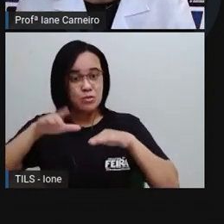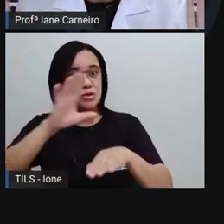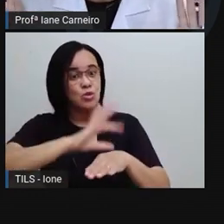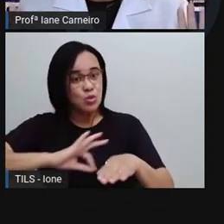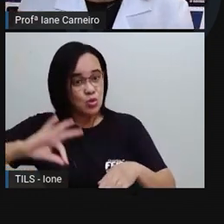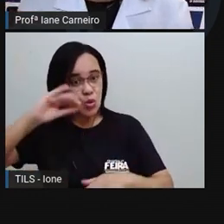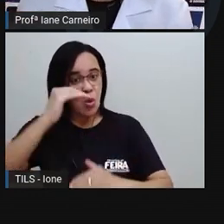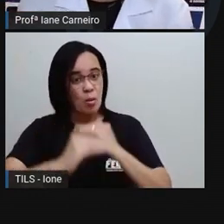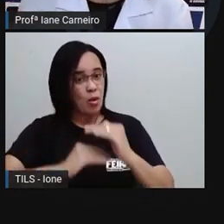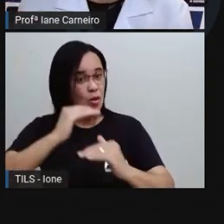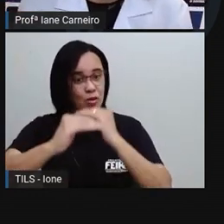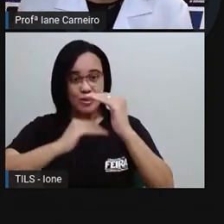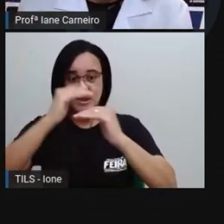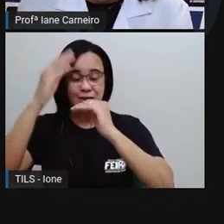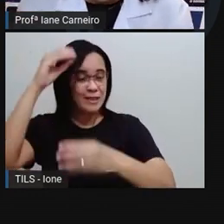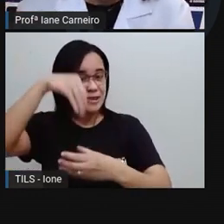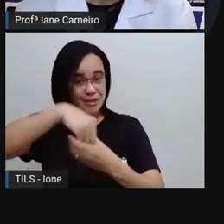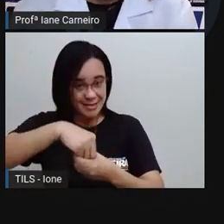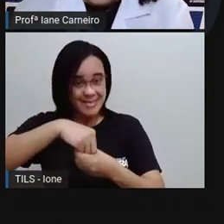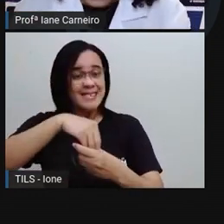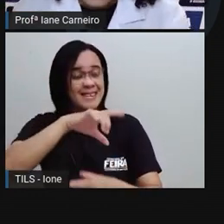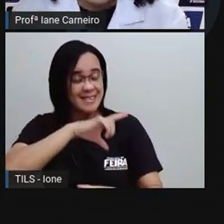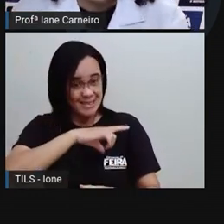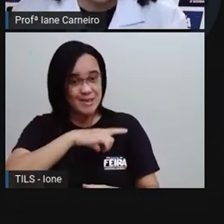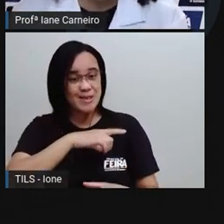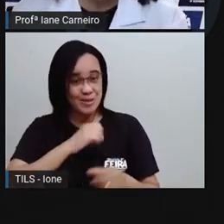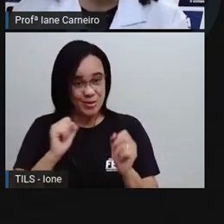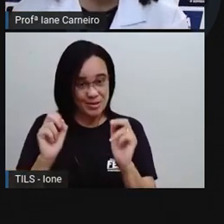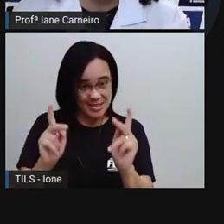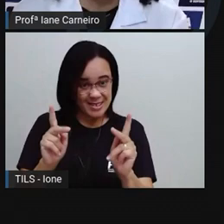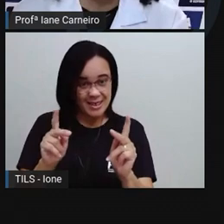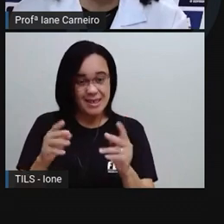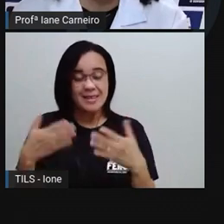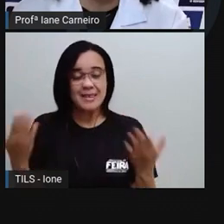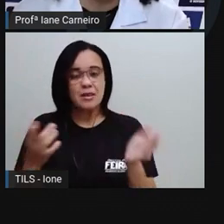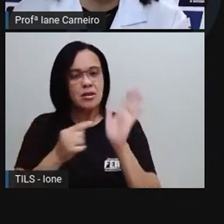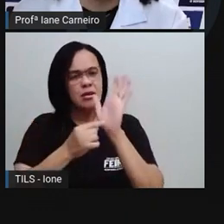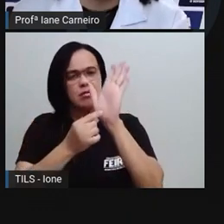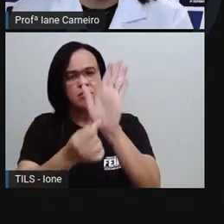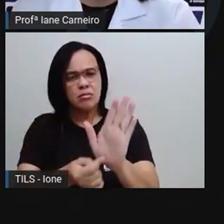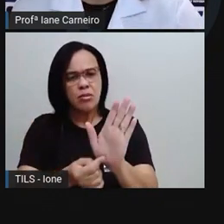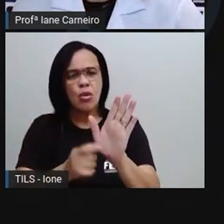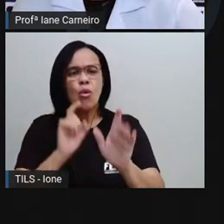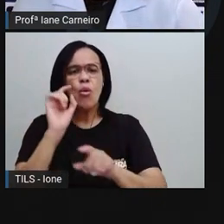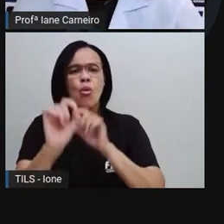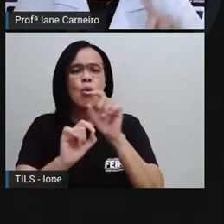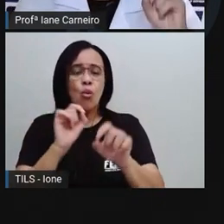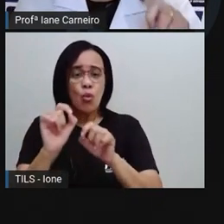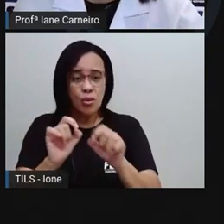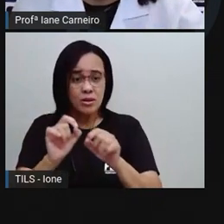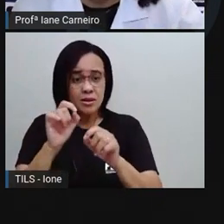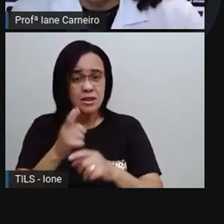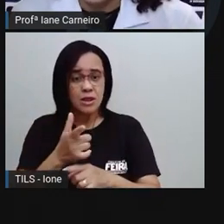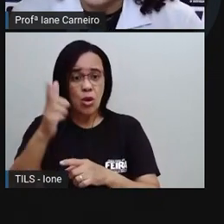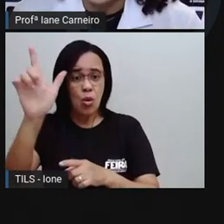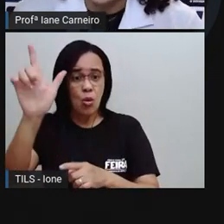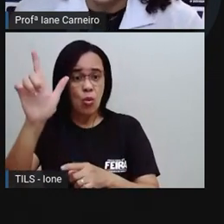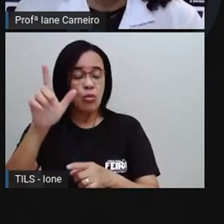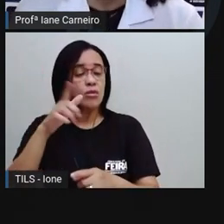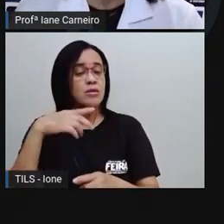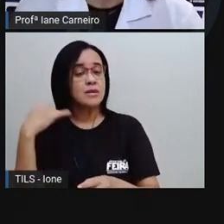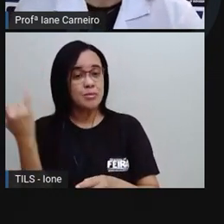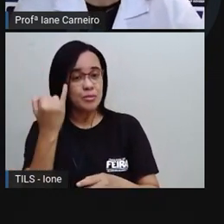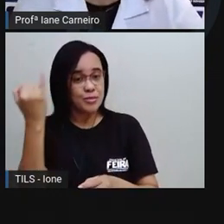as suas funções, tá certo? E aí, a gente vai ver aqui, ó, outra coisa que eu tenho a perguntar para vocês.